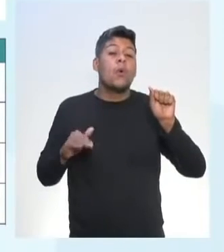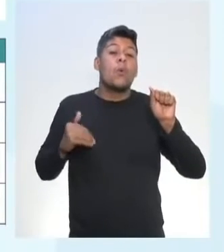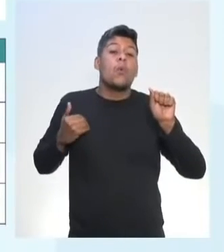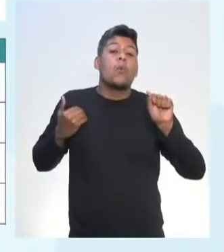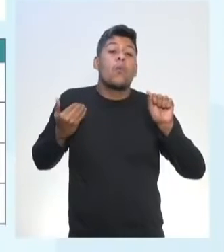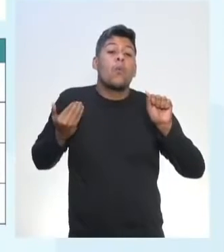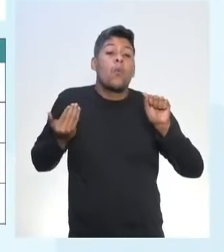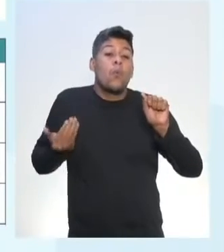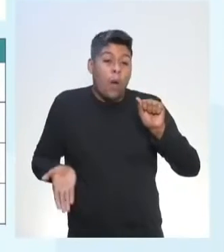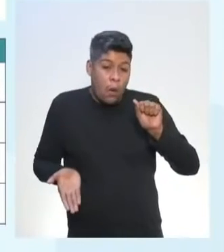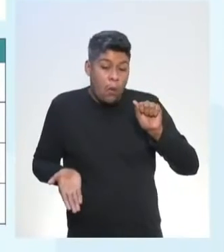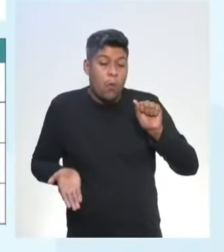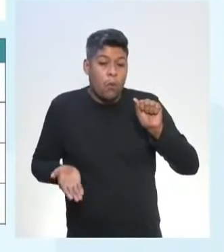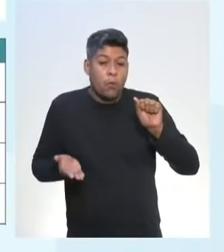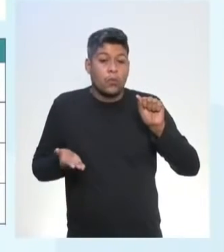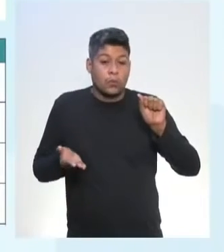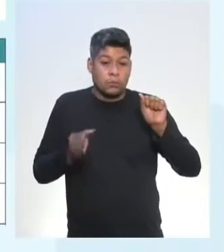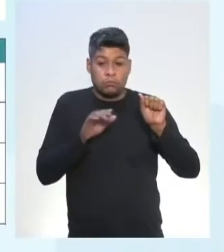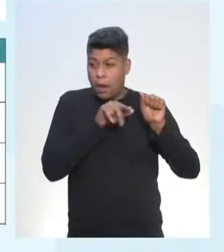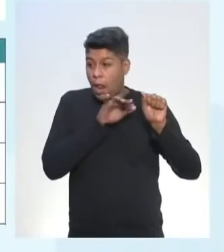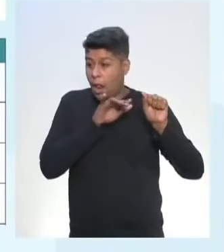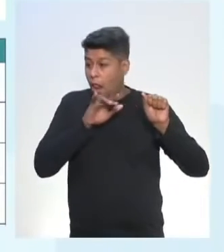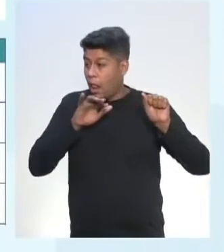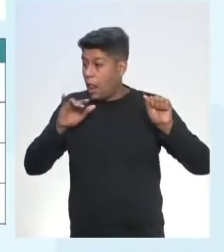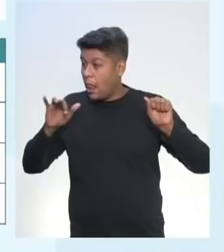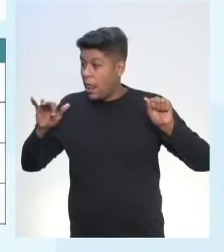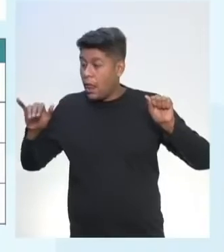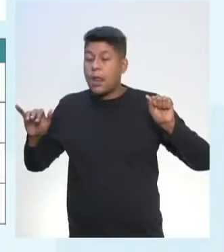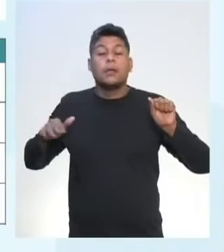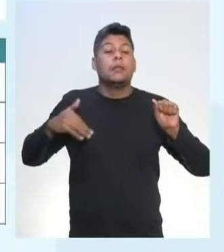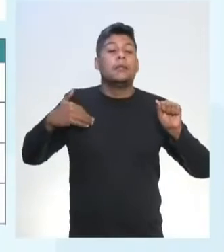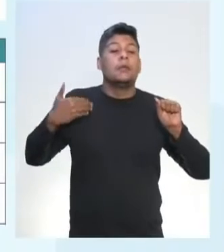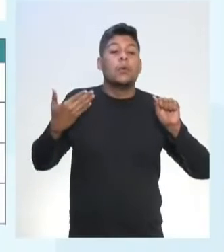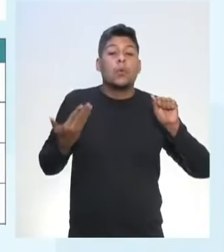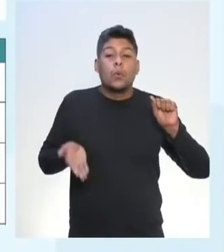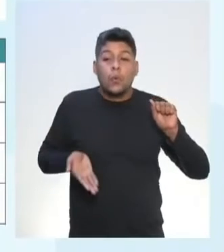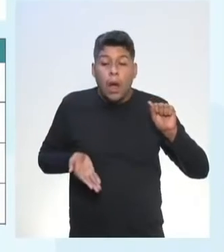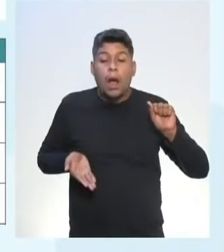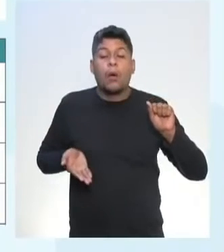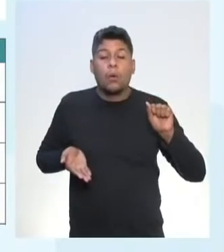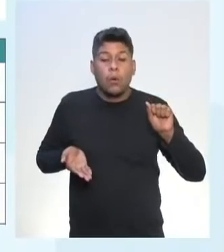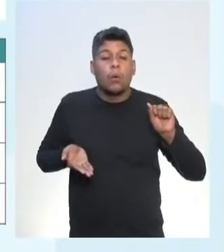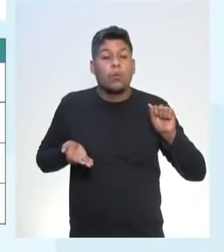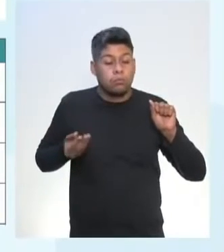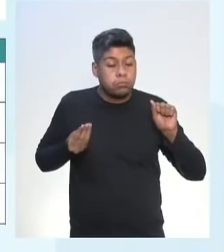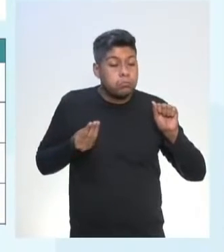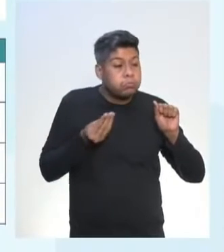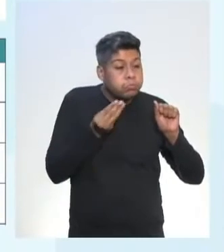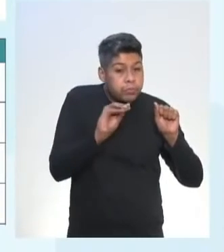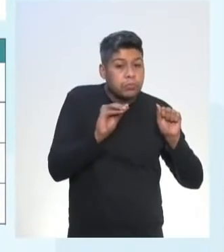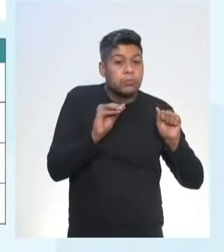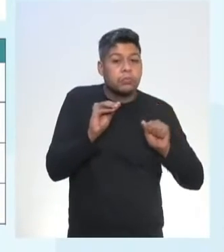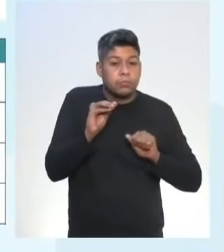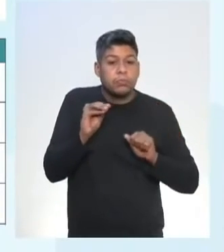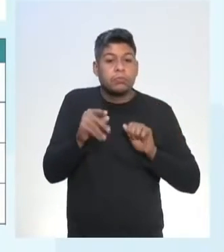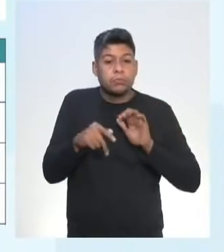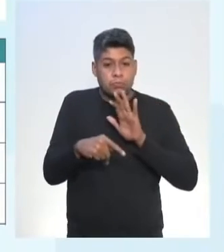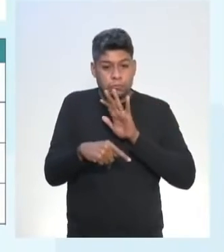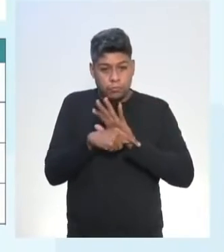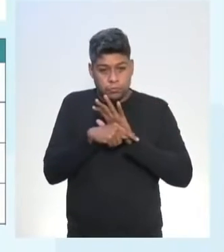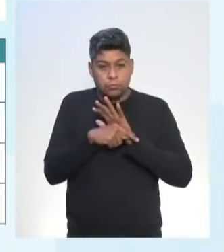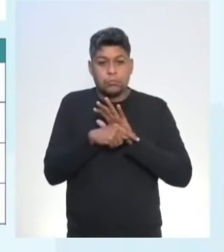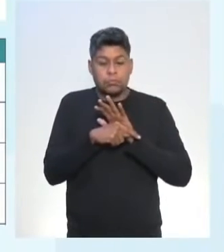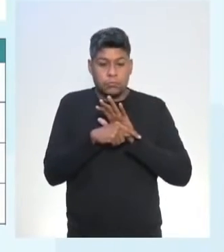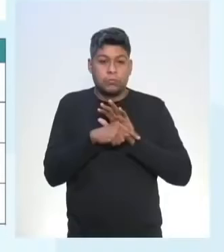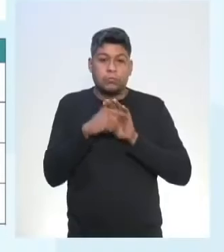tá é que representa ele dentre essas frações e esses desse mais que estão os posicionados aqui ó na parte